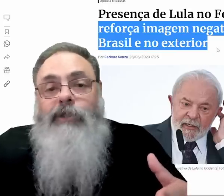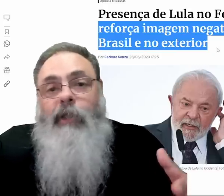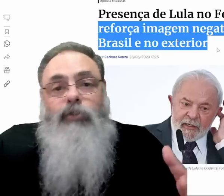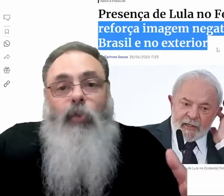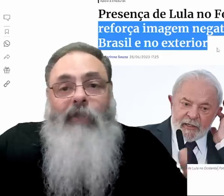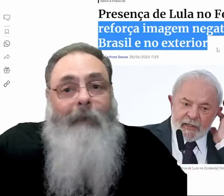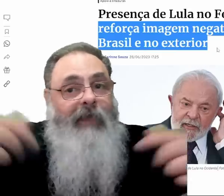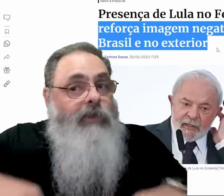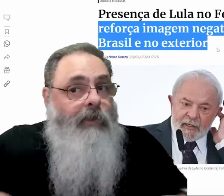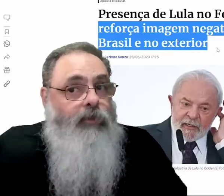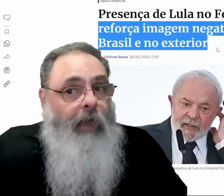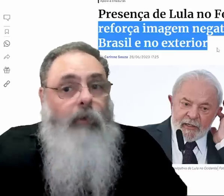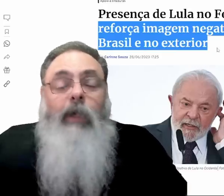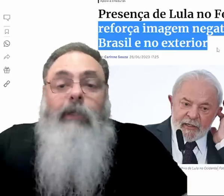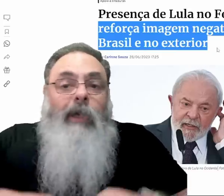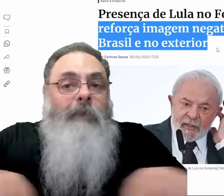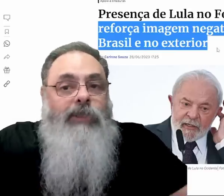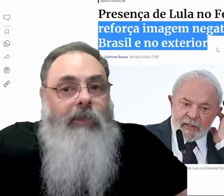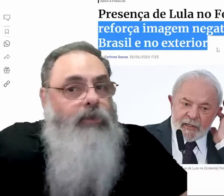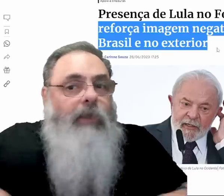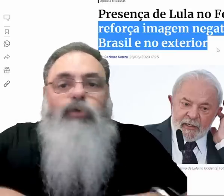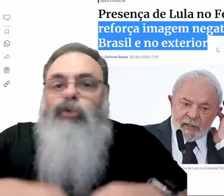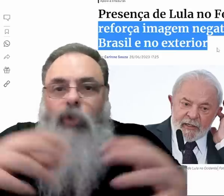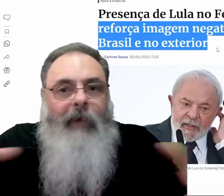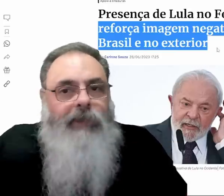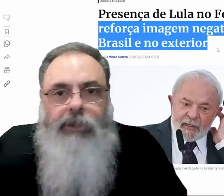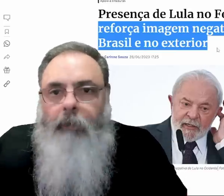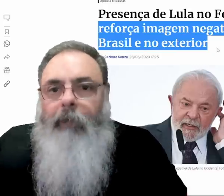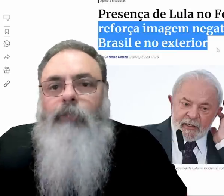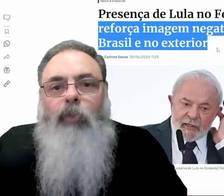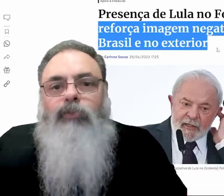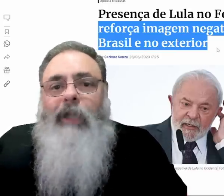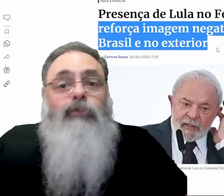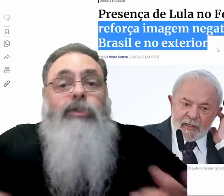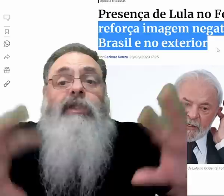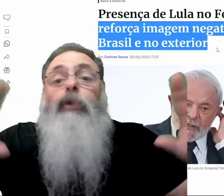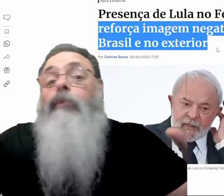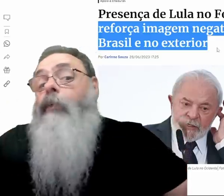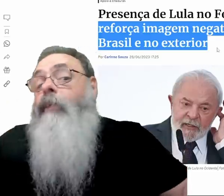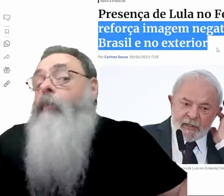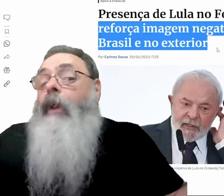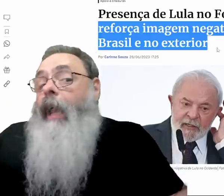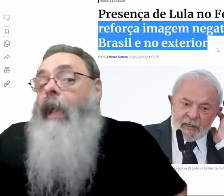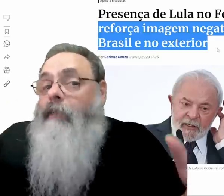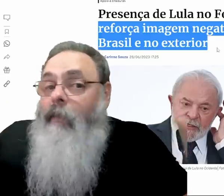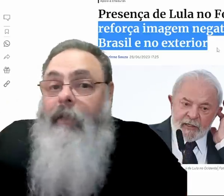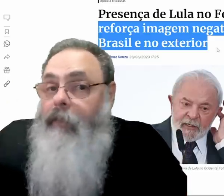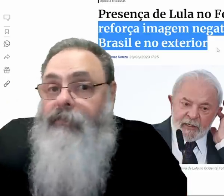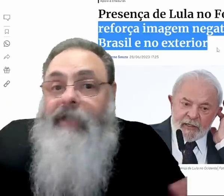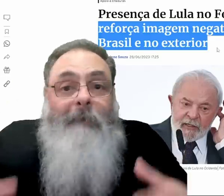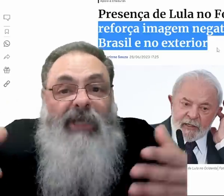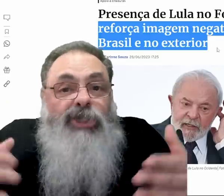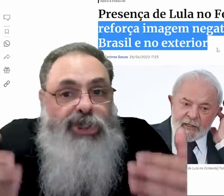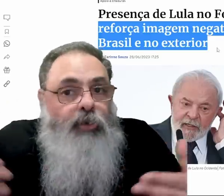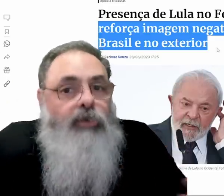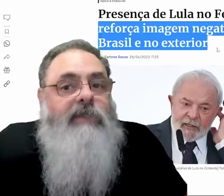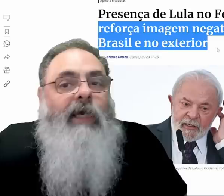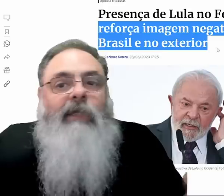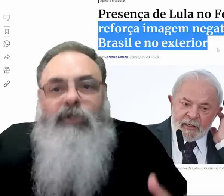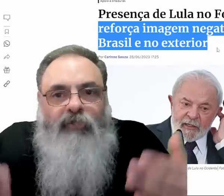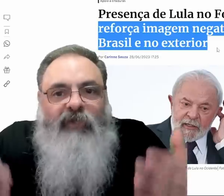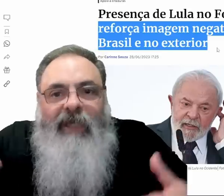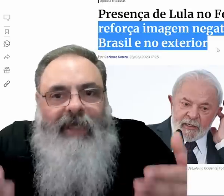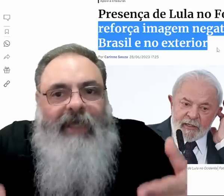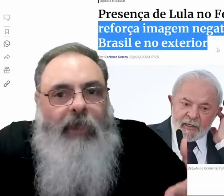a desculpa de que eles ouve a mídia nacional e a mídia Nacional só batia o pau no bolsonaro só dizer que o Lula não Democrata e não sei que ela mentindo